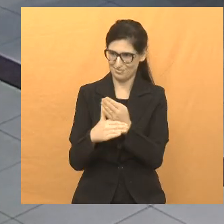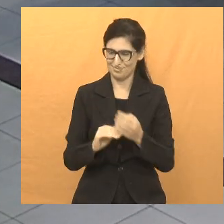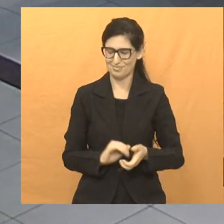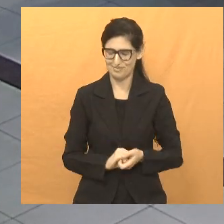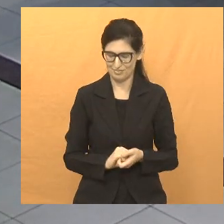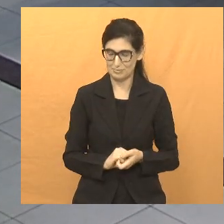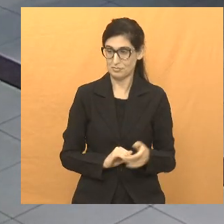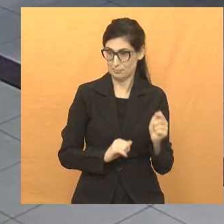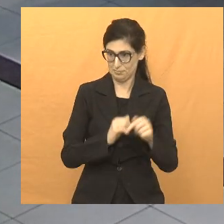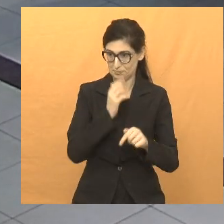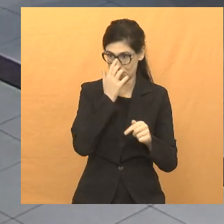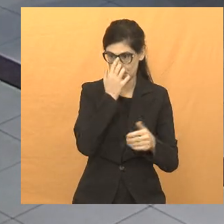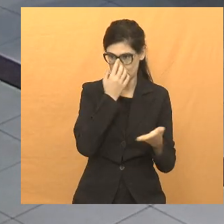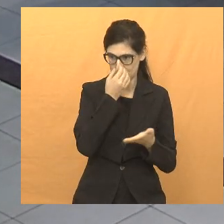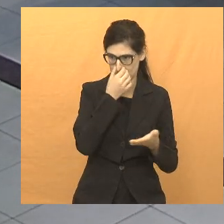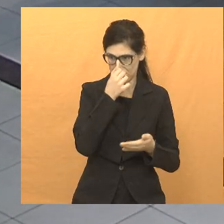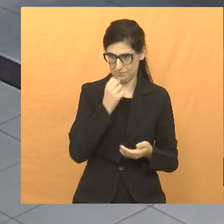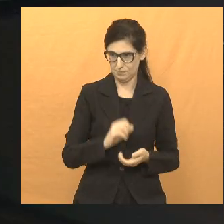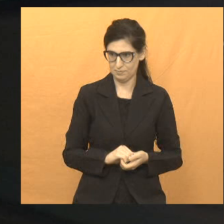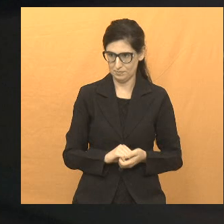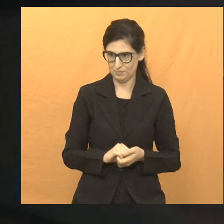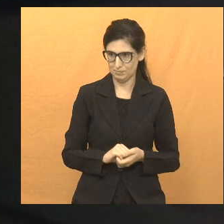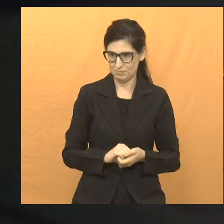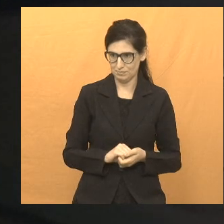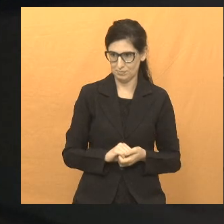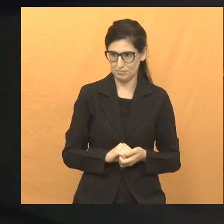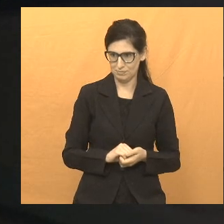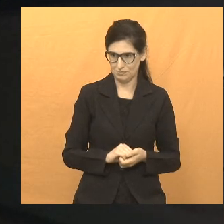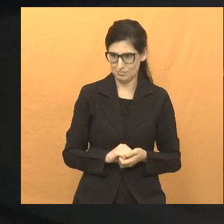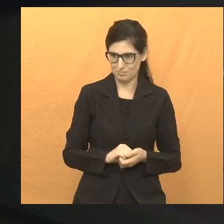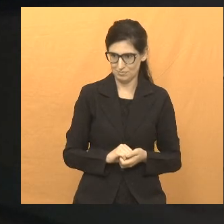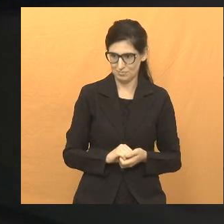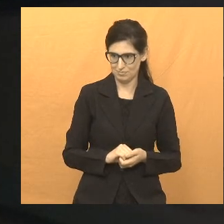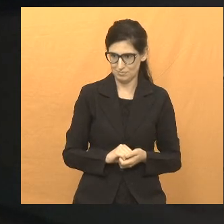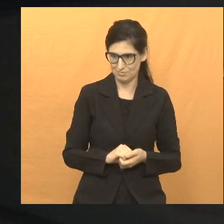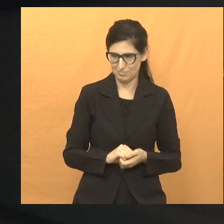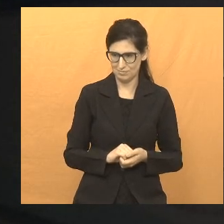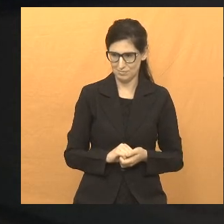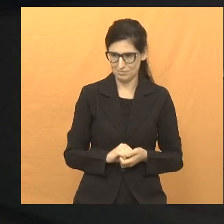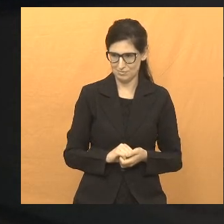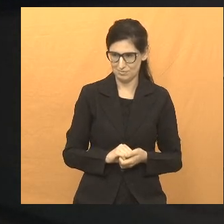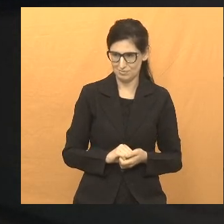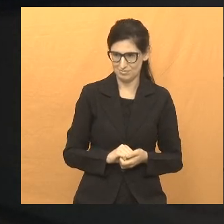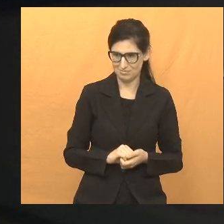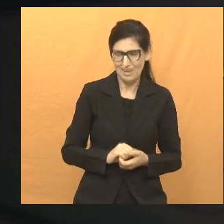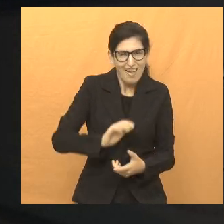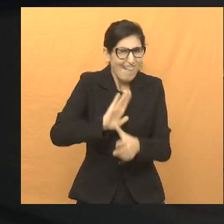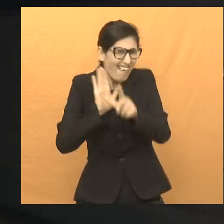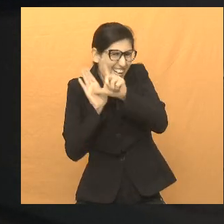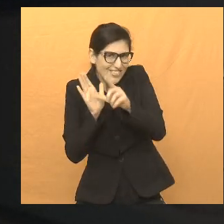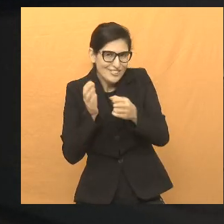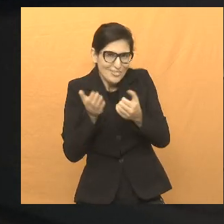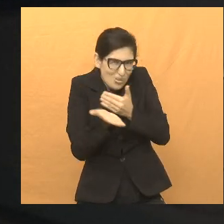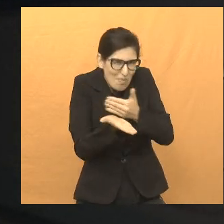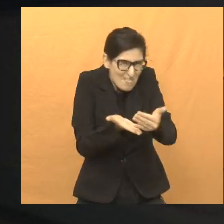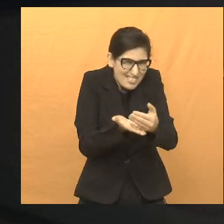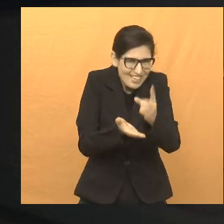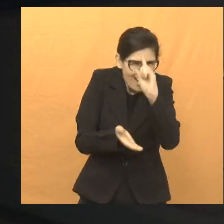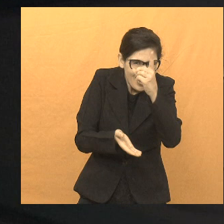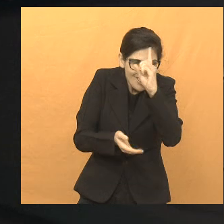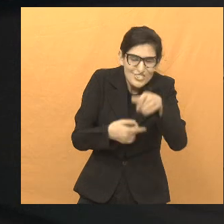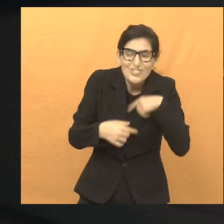Eu quero aqui, antes de dar início às minhas interrogações aqui, né, as dúvidas que a gente tem